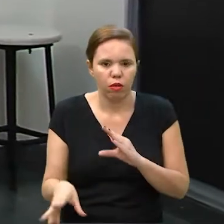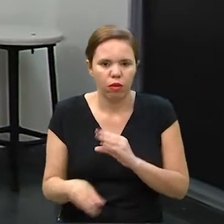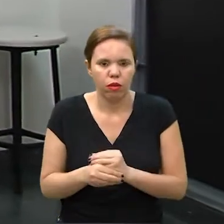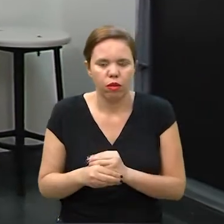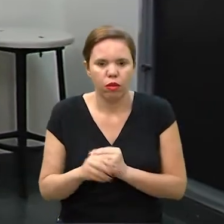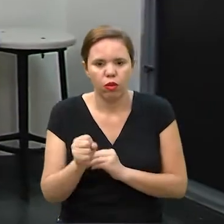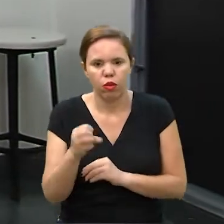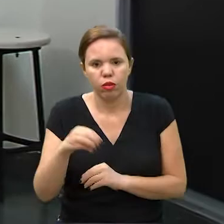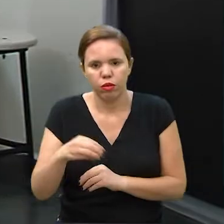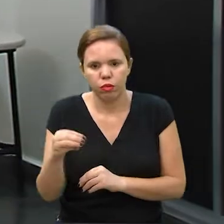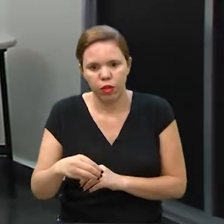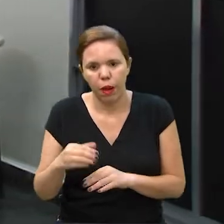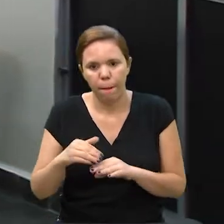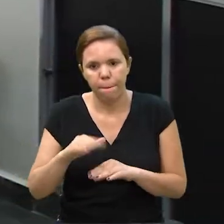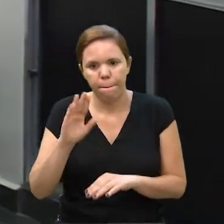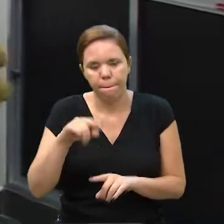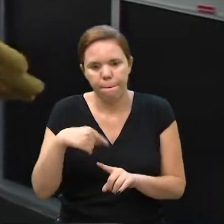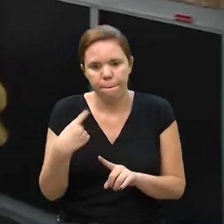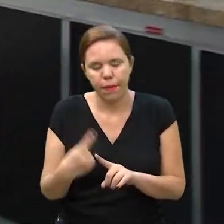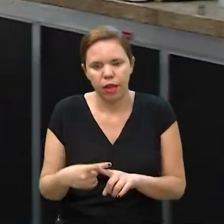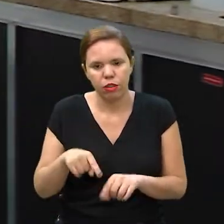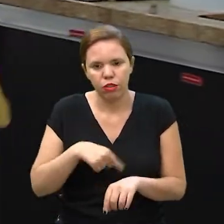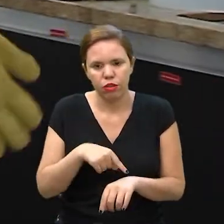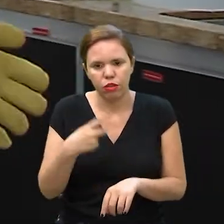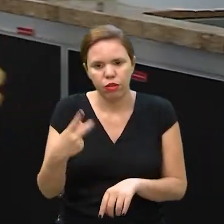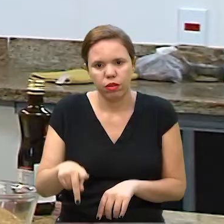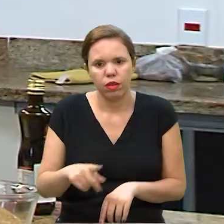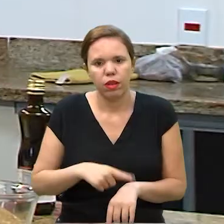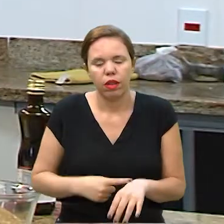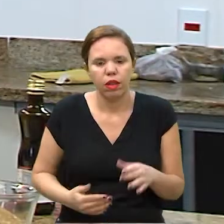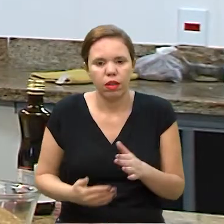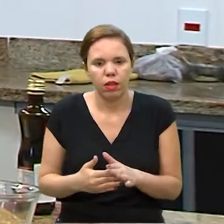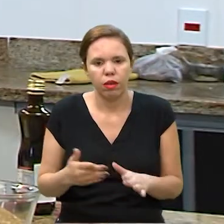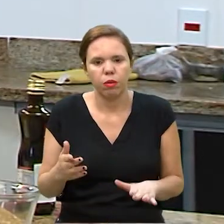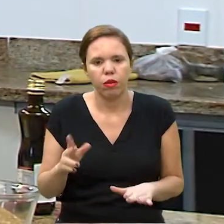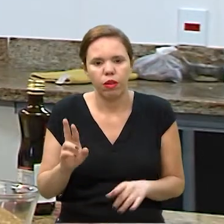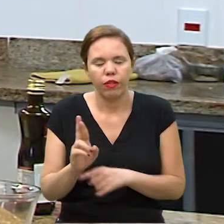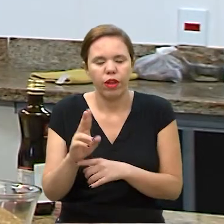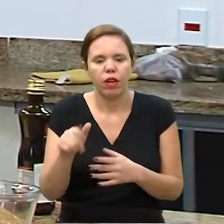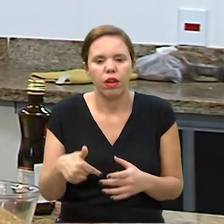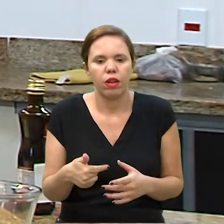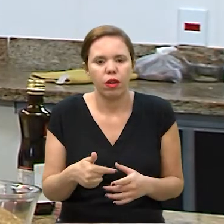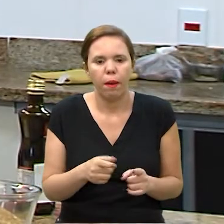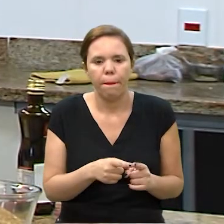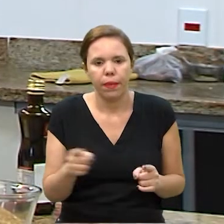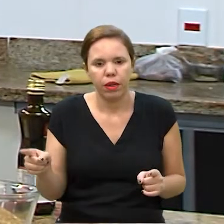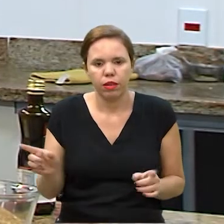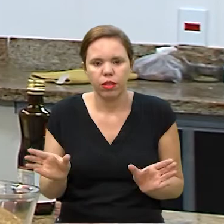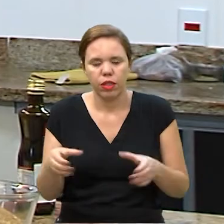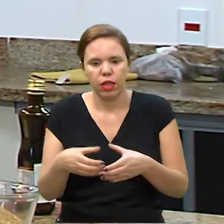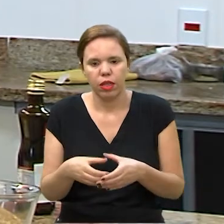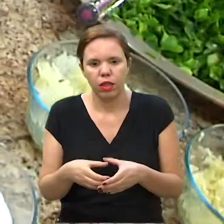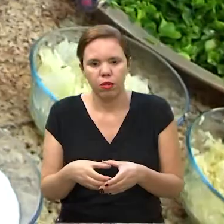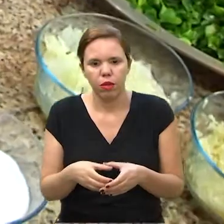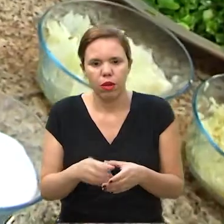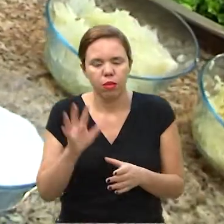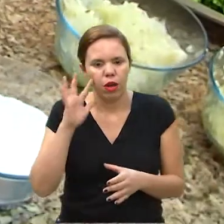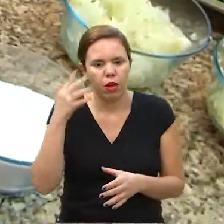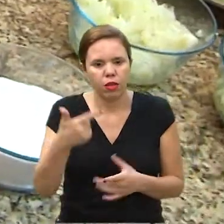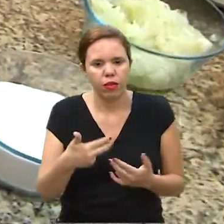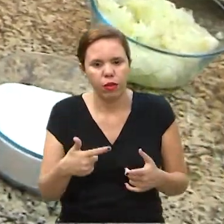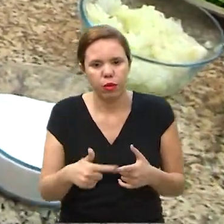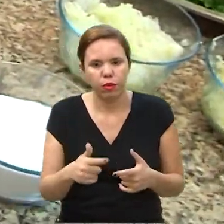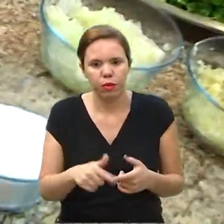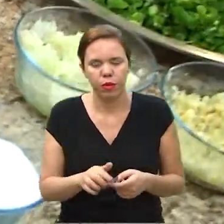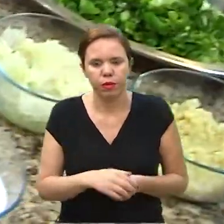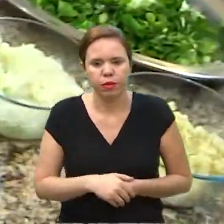acrescentados 8 minutos a mais no relógio da Hannah. Tempo este referente ao período que a equipe levou para resolver a